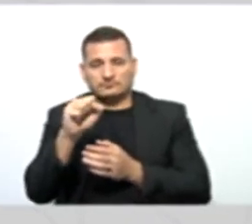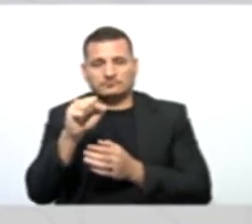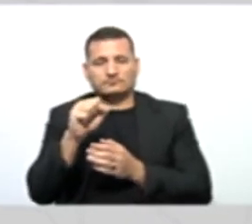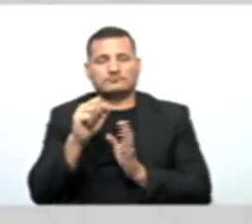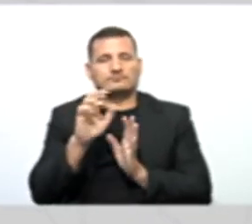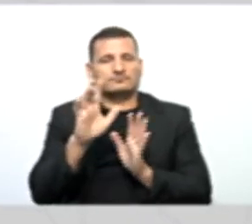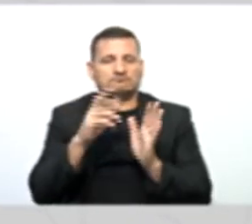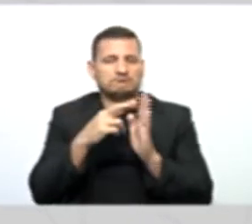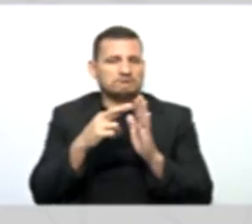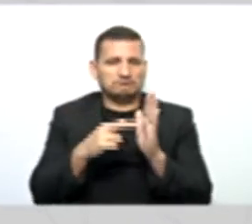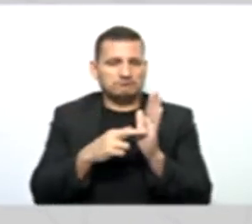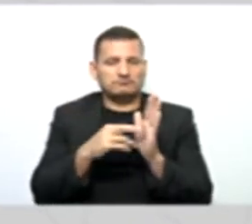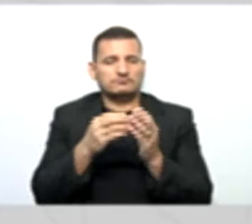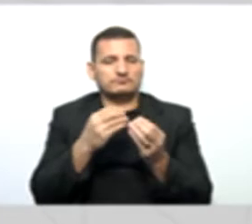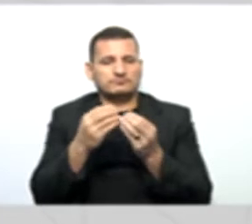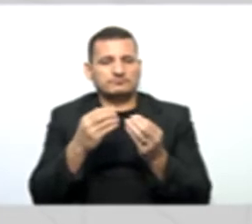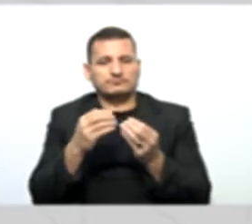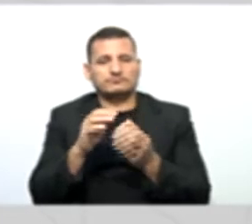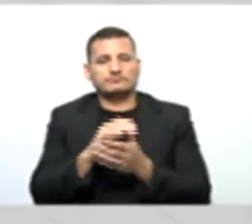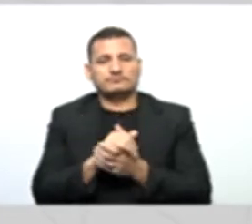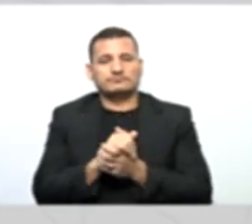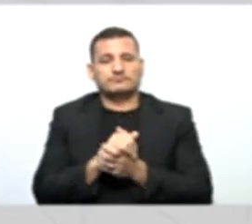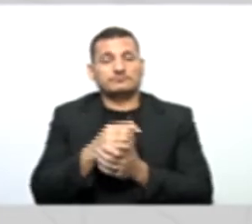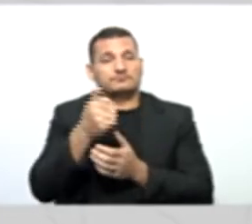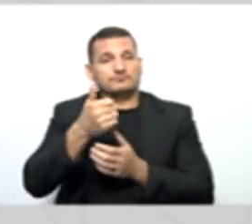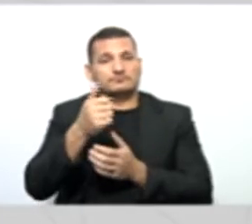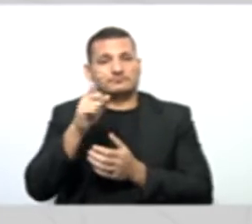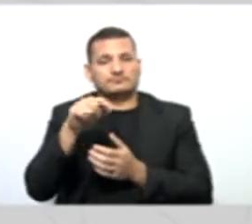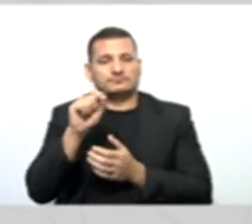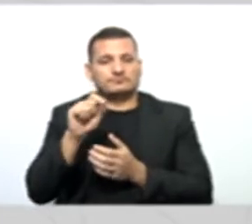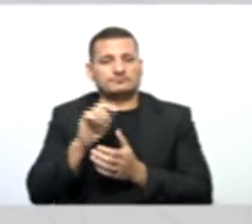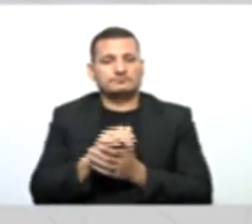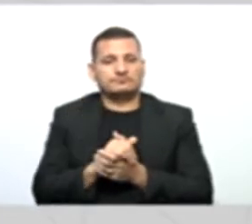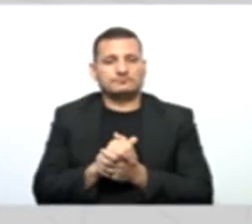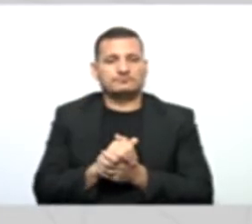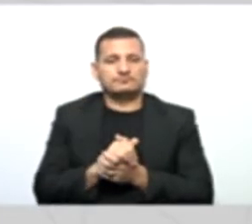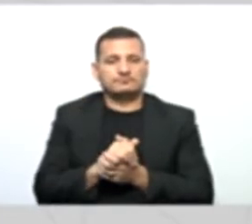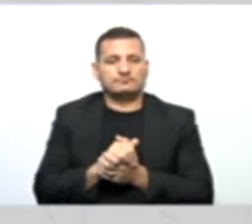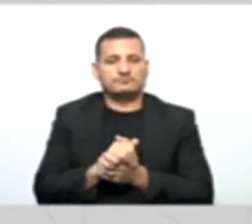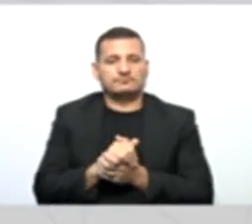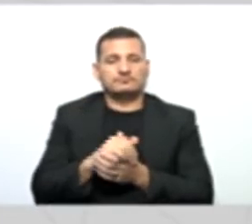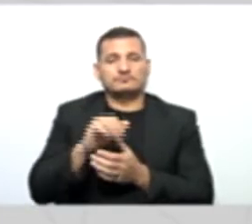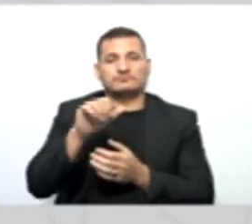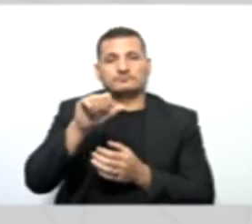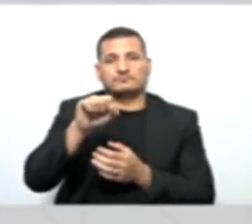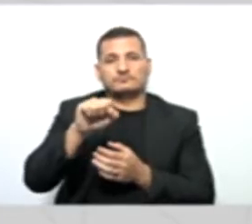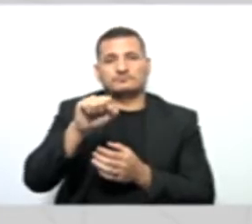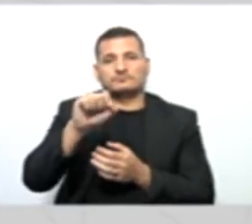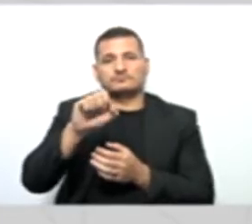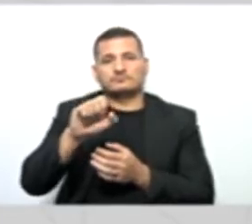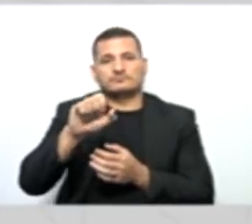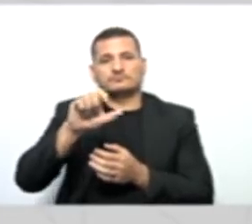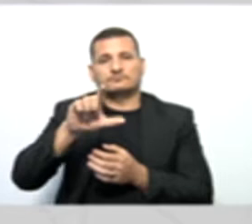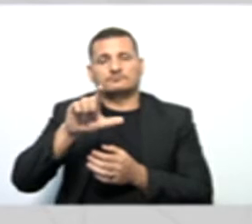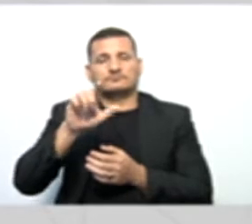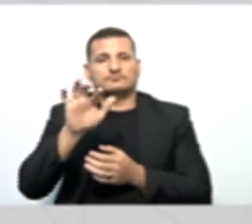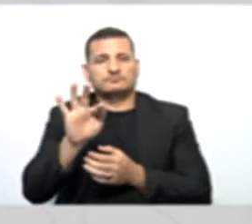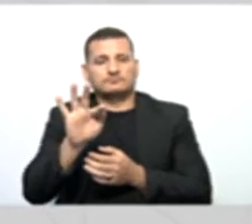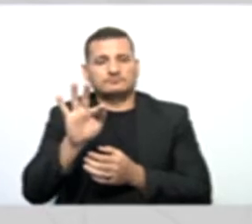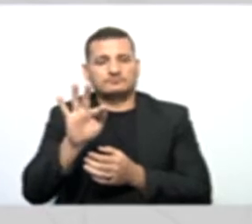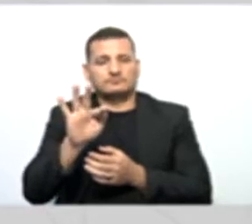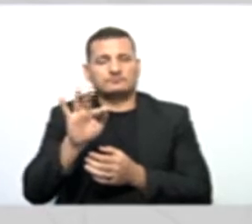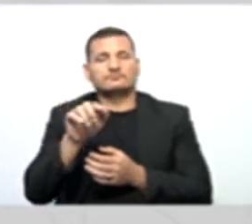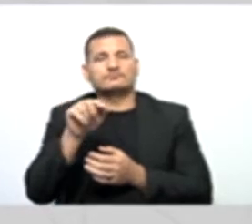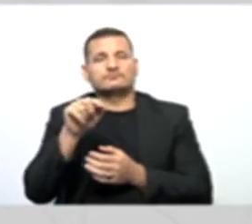tipo pessoa. O primeiro parâmetro aqui, ele é designado pela palavra self. Por quê? Nós utilizamos